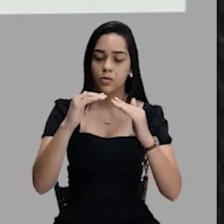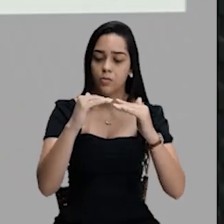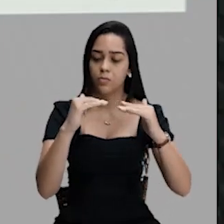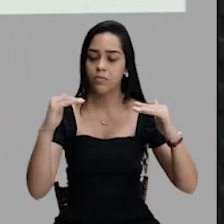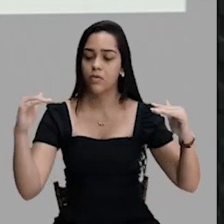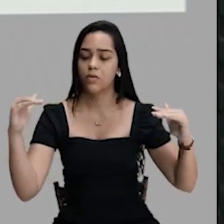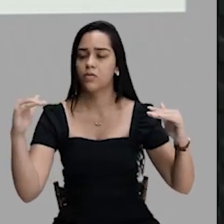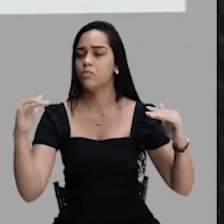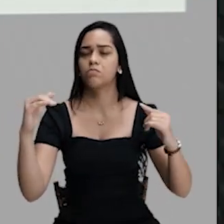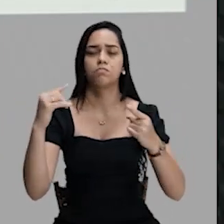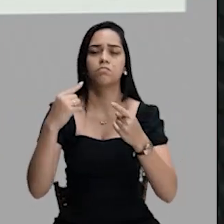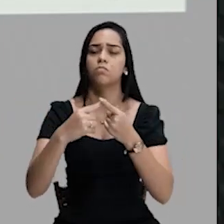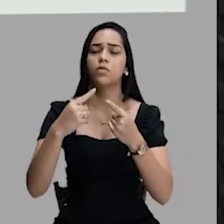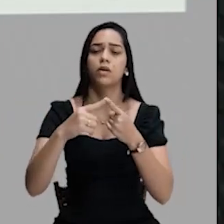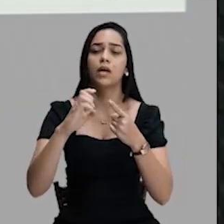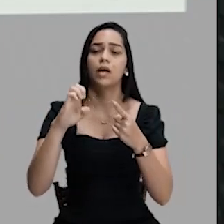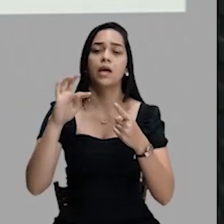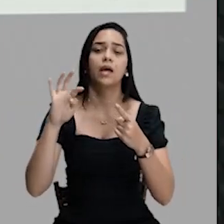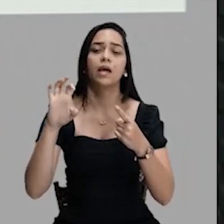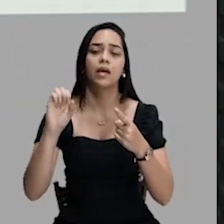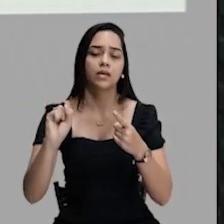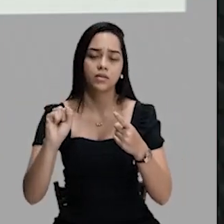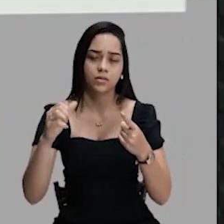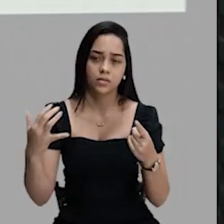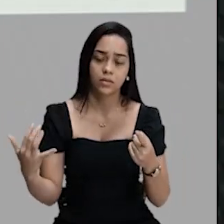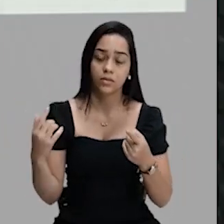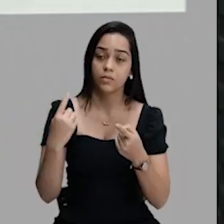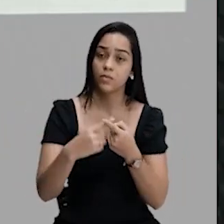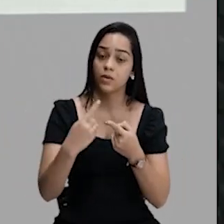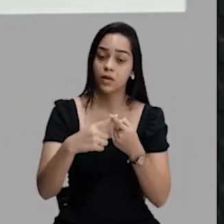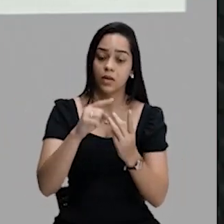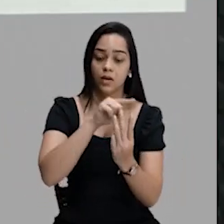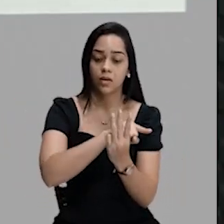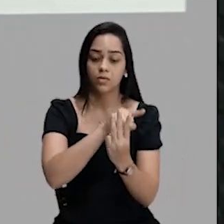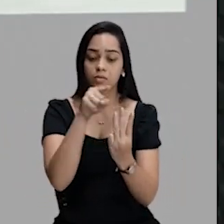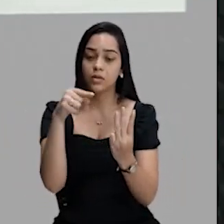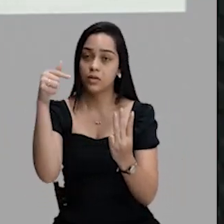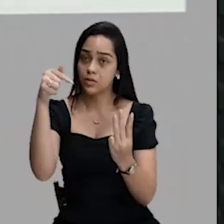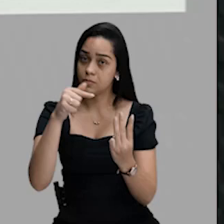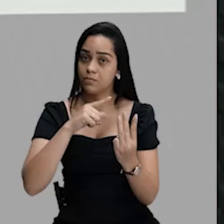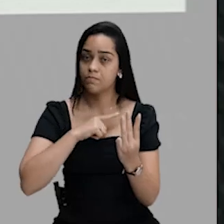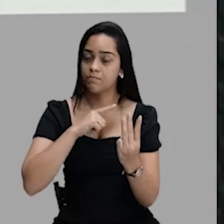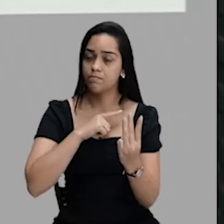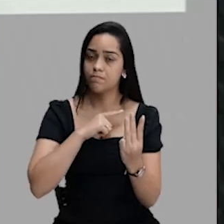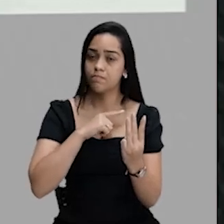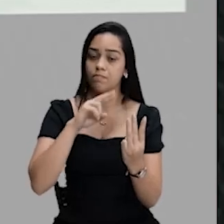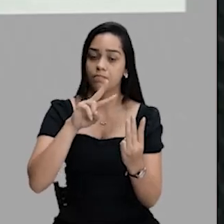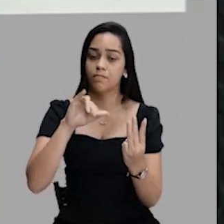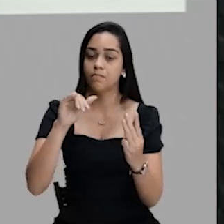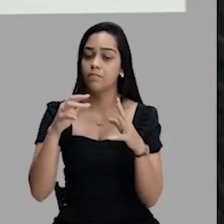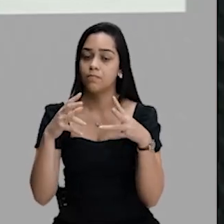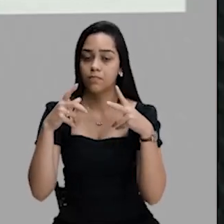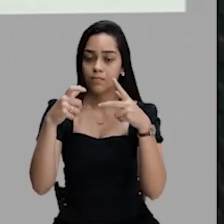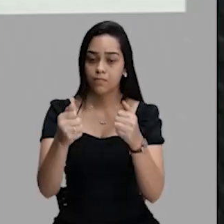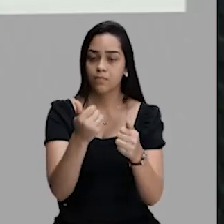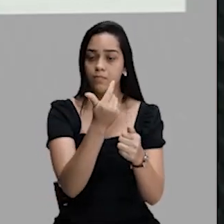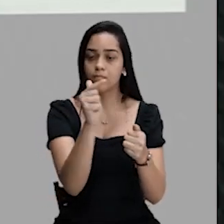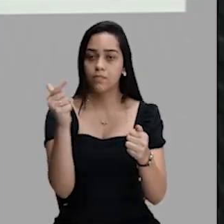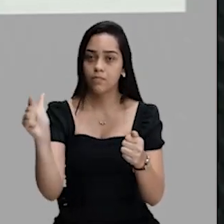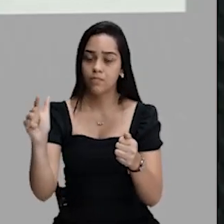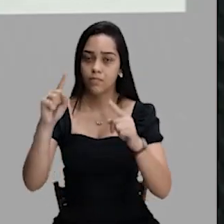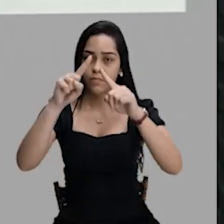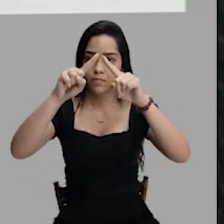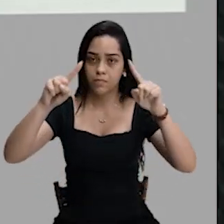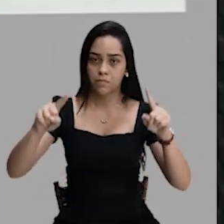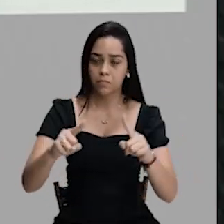Por que são chamados entes primitivos? Porque são eles, esses três elementos, que vão formar todas as outras formas